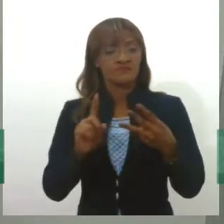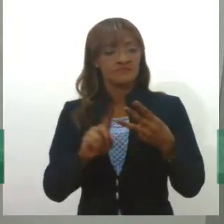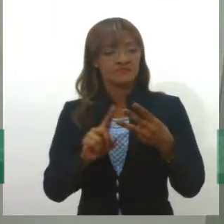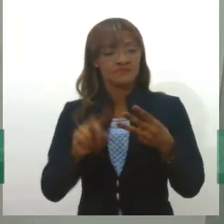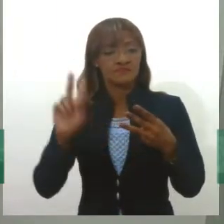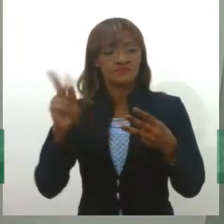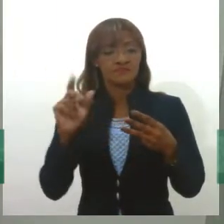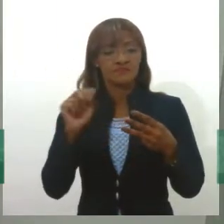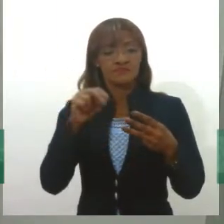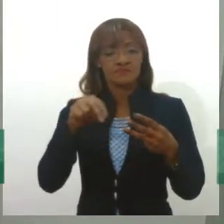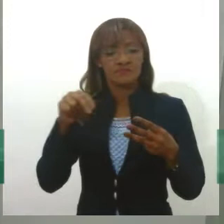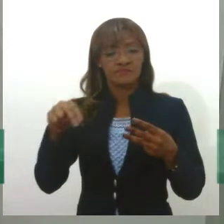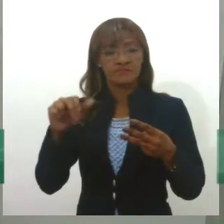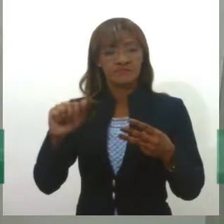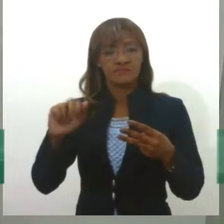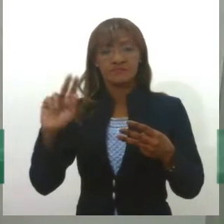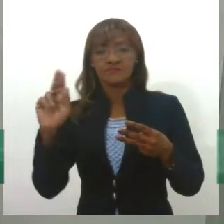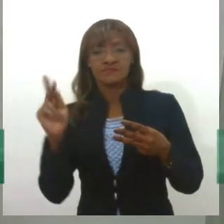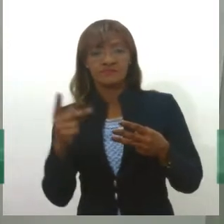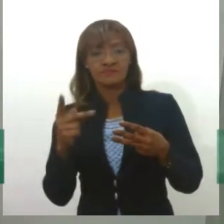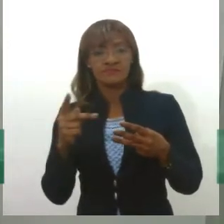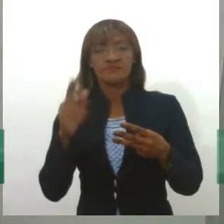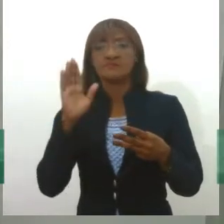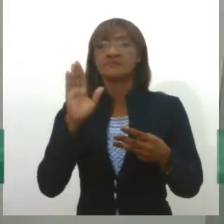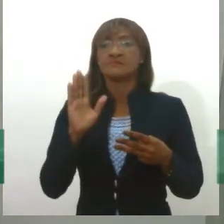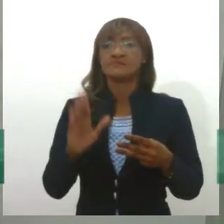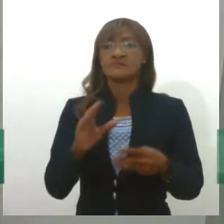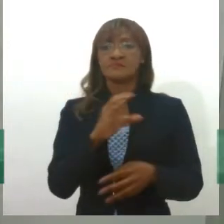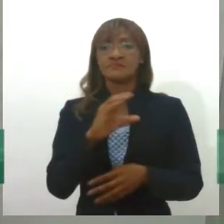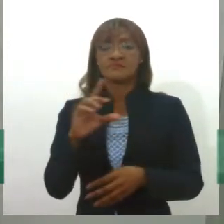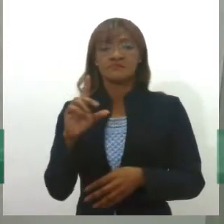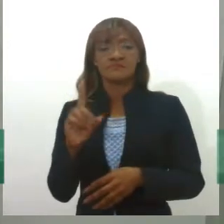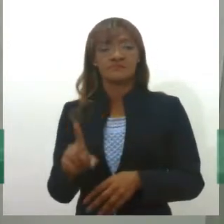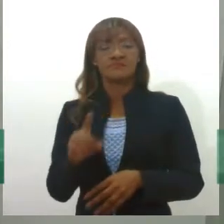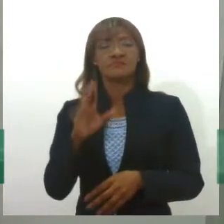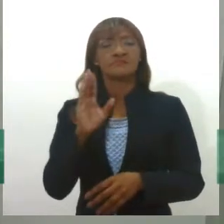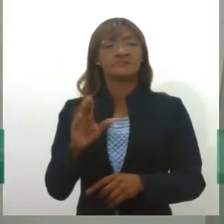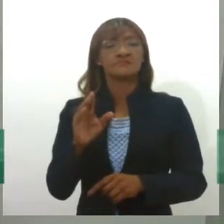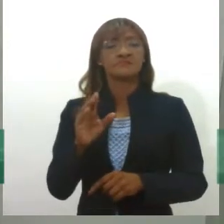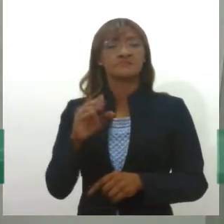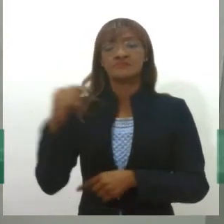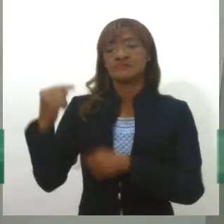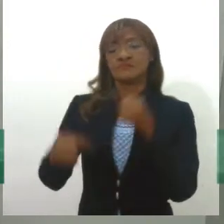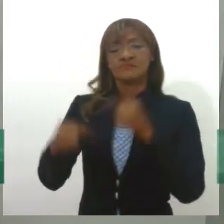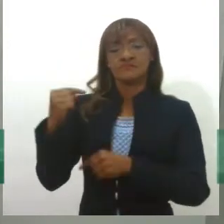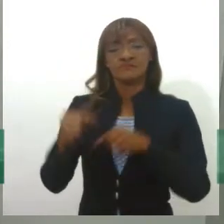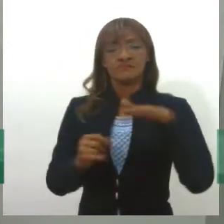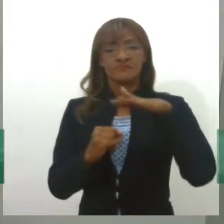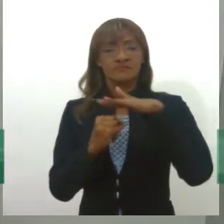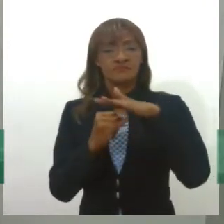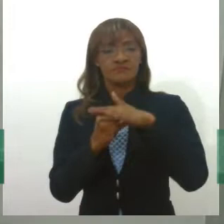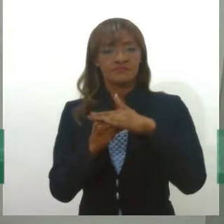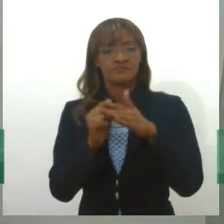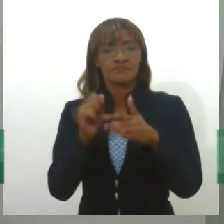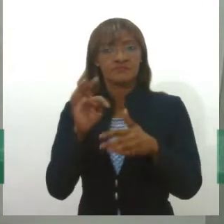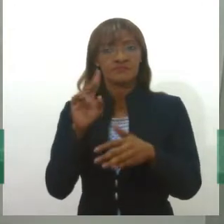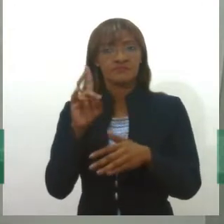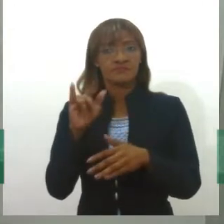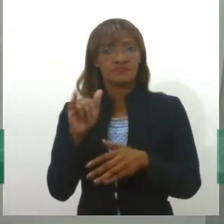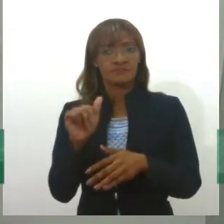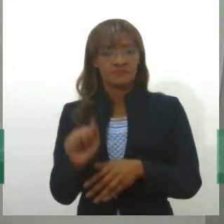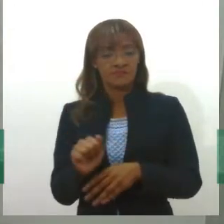Hanna Marucci. Hanna é coordenadora de Educação e Articulação Política do Instituto Atenda, uma